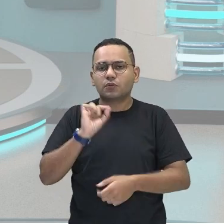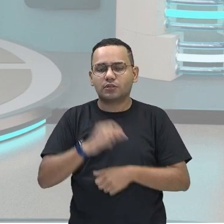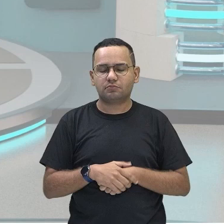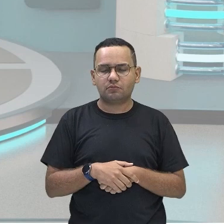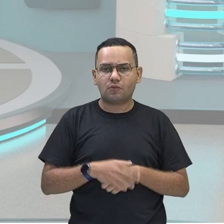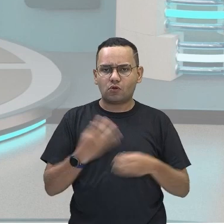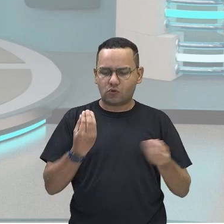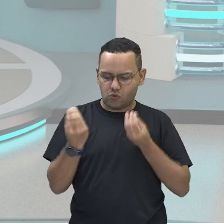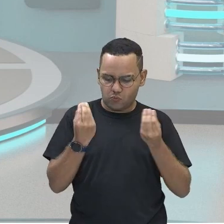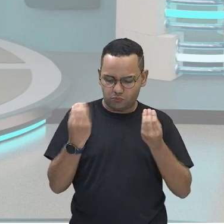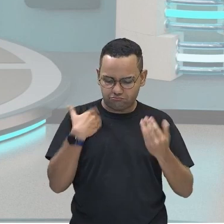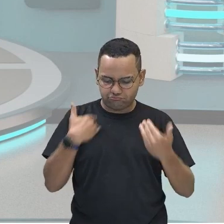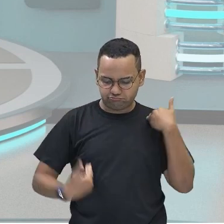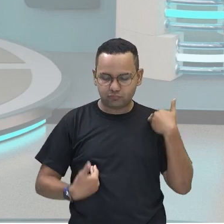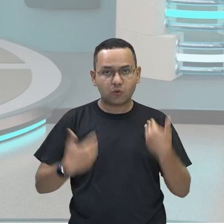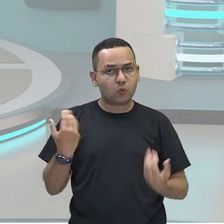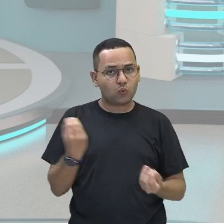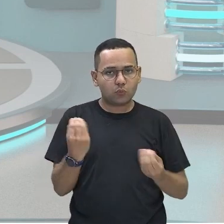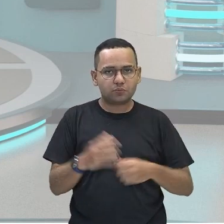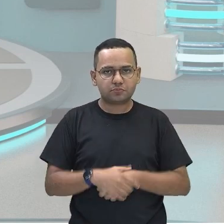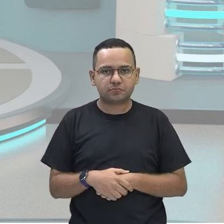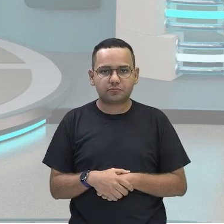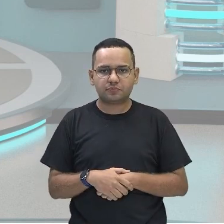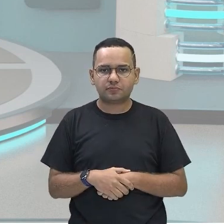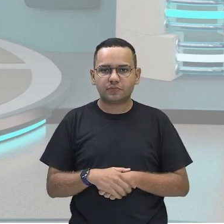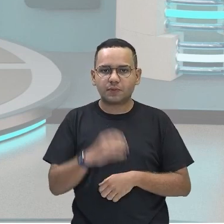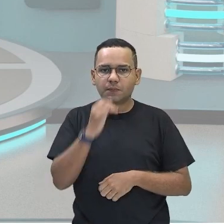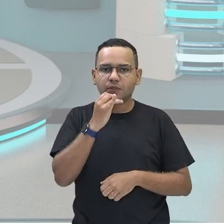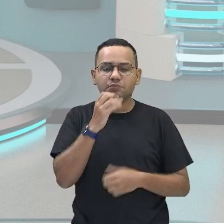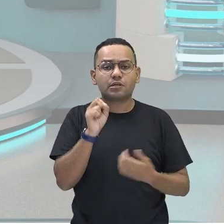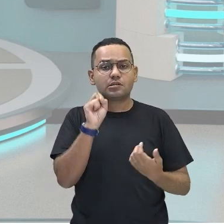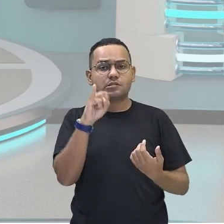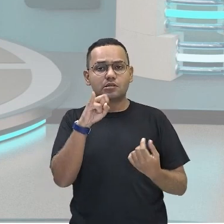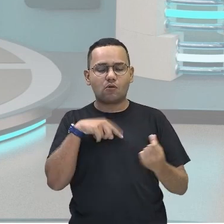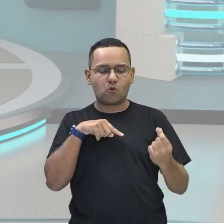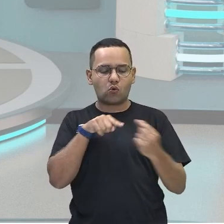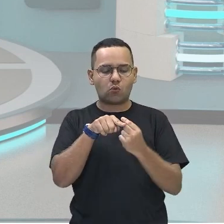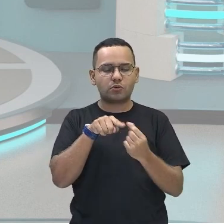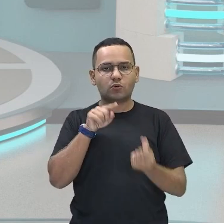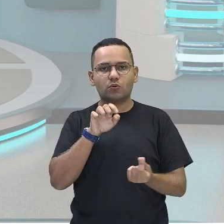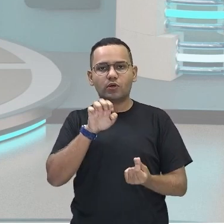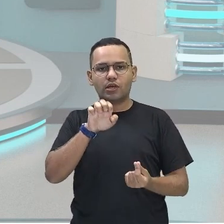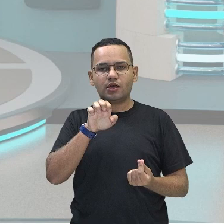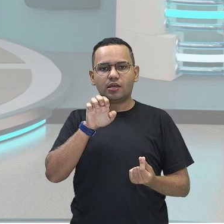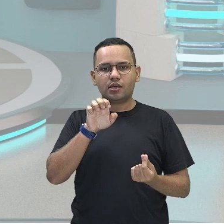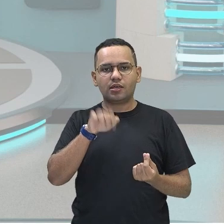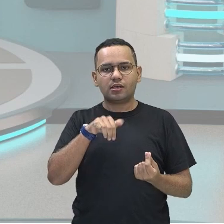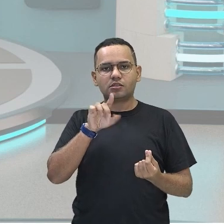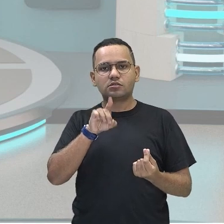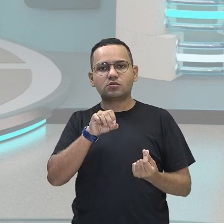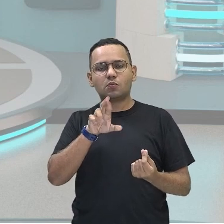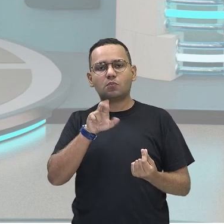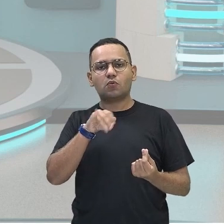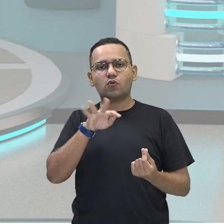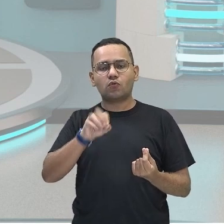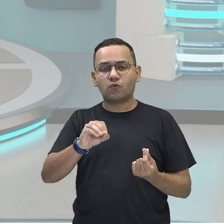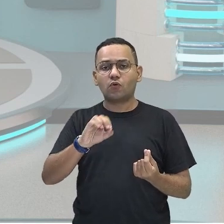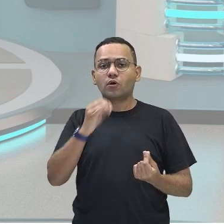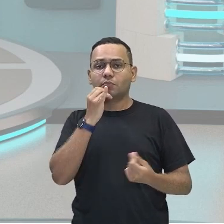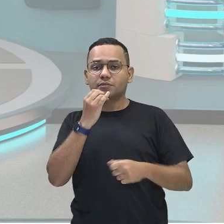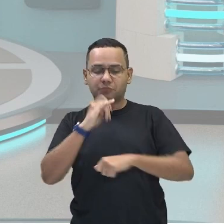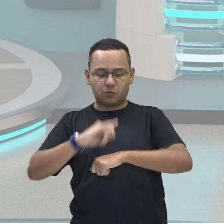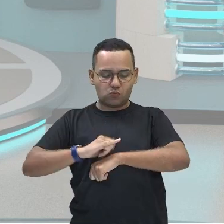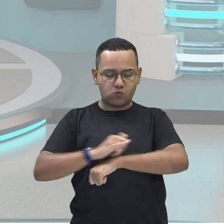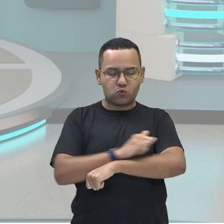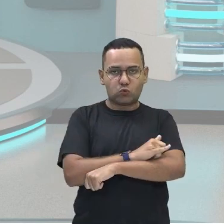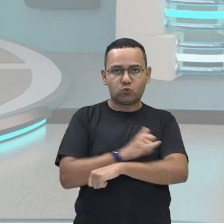se eu de repente me enxergo me vi ali como um endomorfo um indivíduo que tem a gordura eh mais localizada e claro e